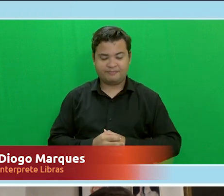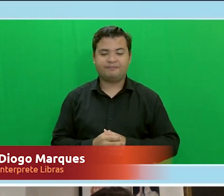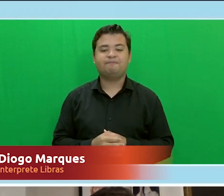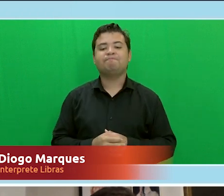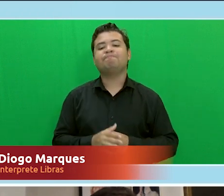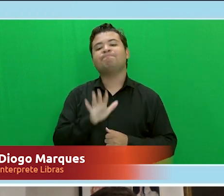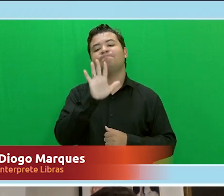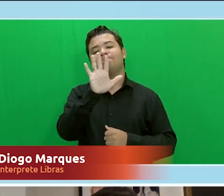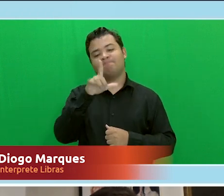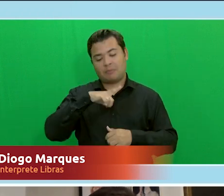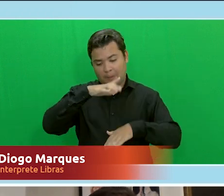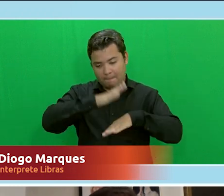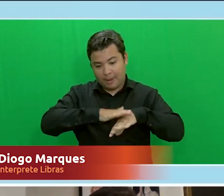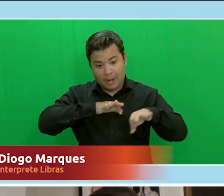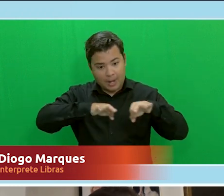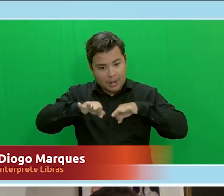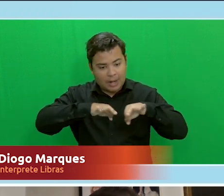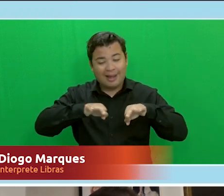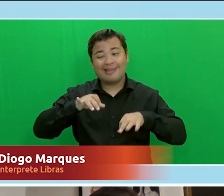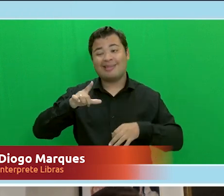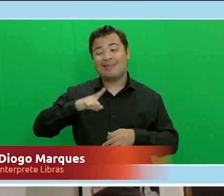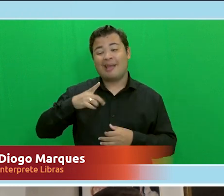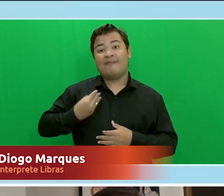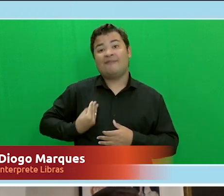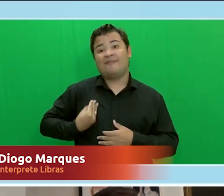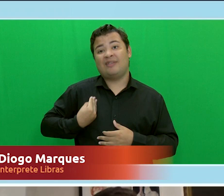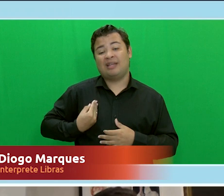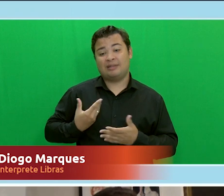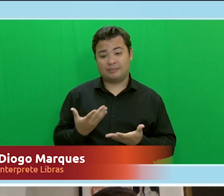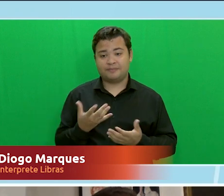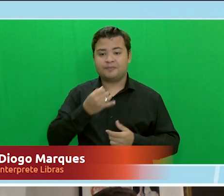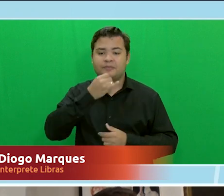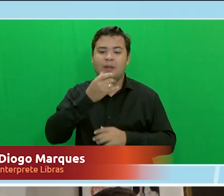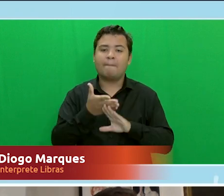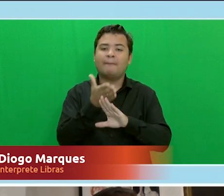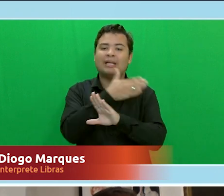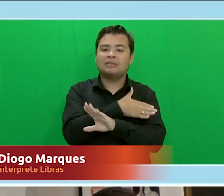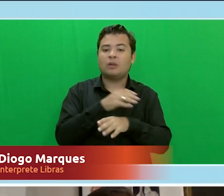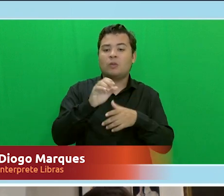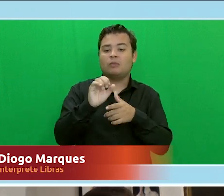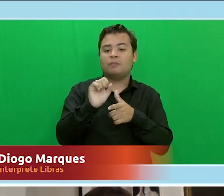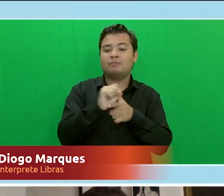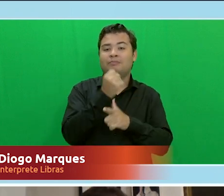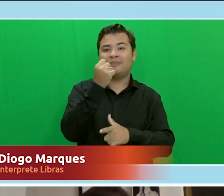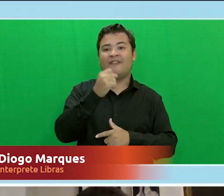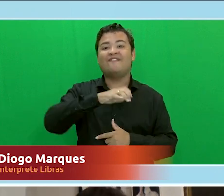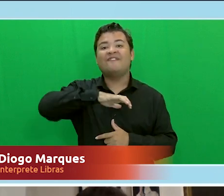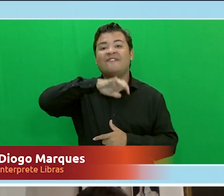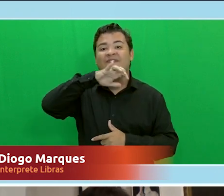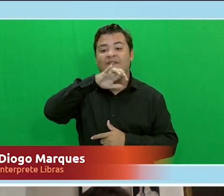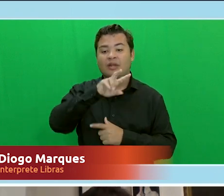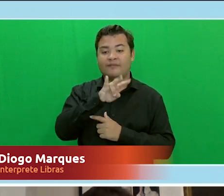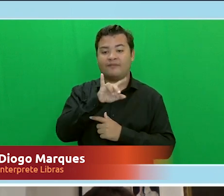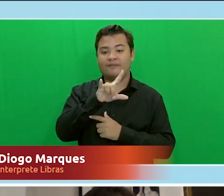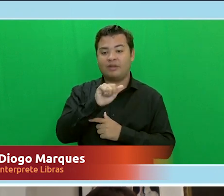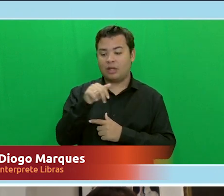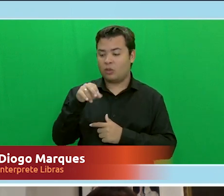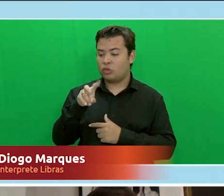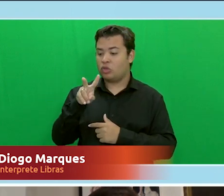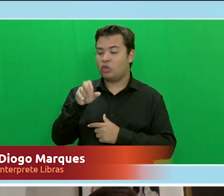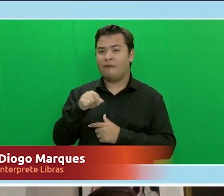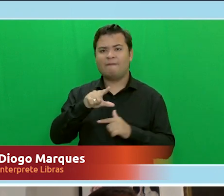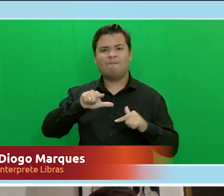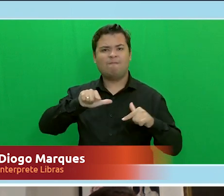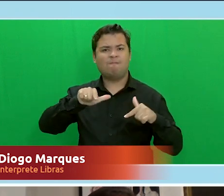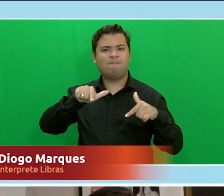vai... Só que nesse movimento há vida. Então, por exemplo, a Vila Nova, na época, ela é um